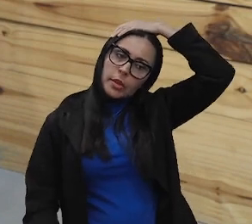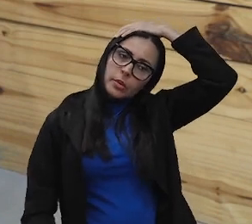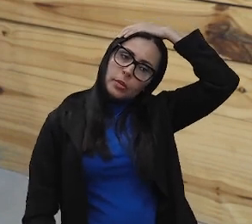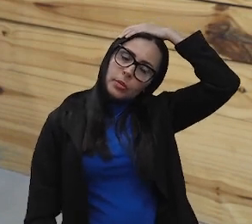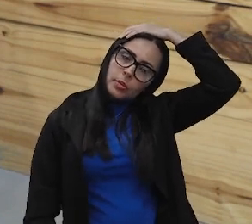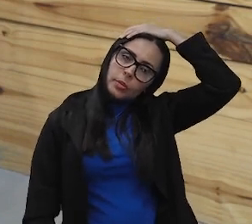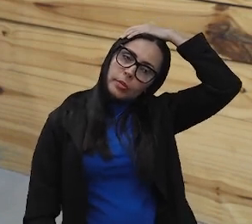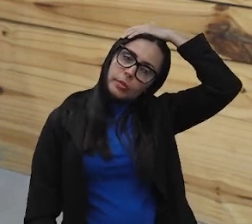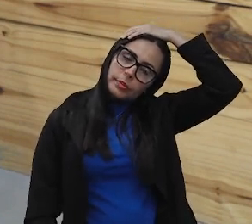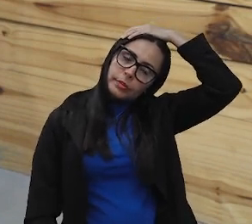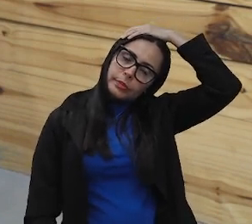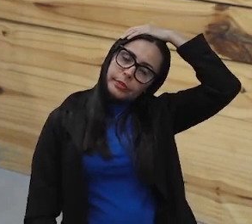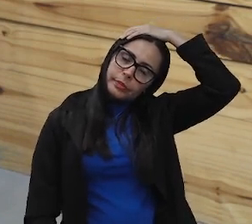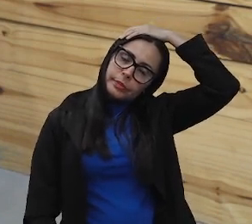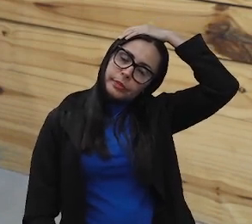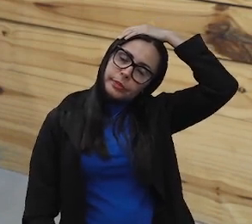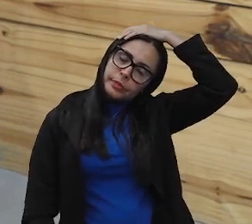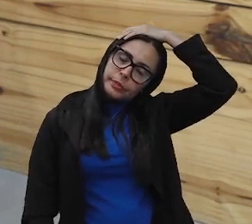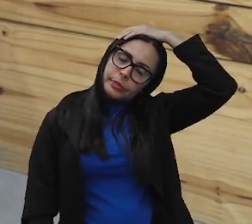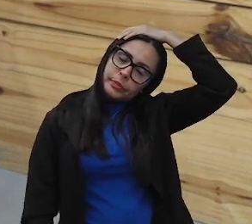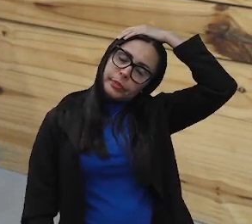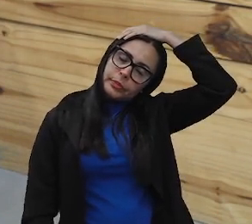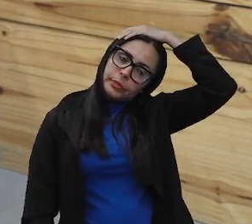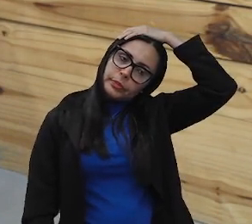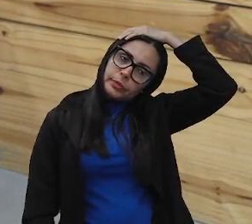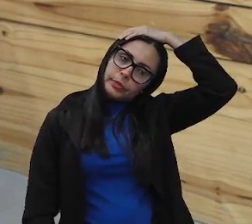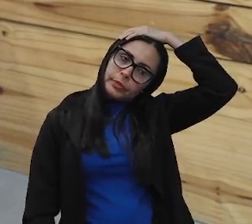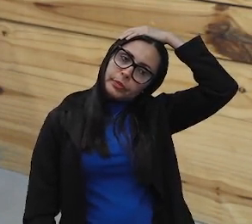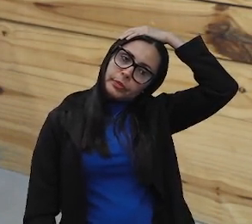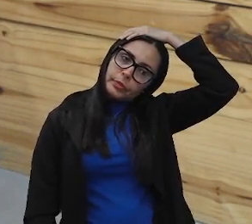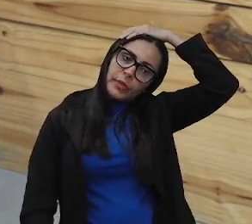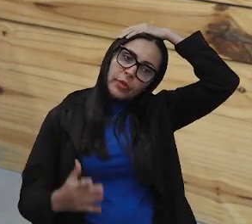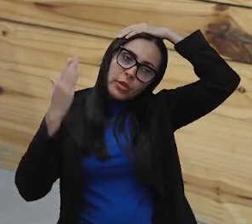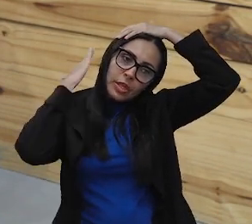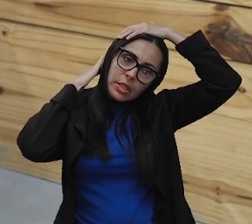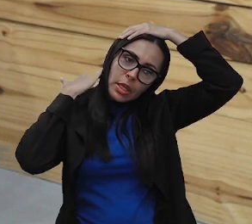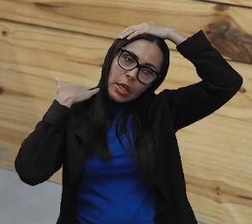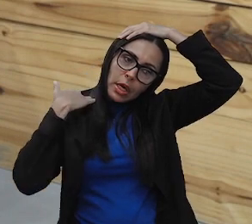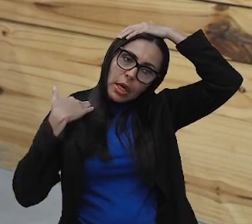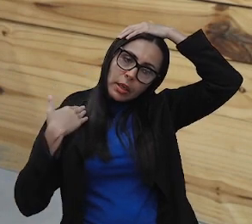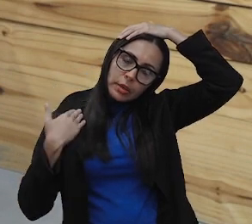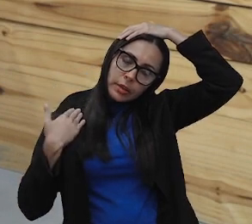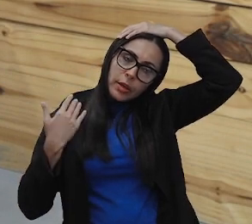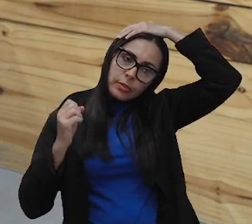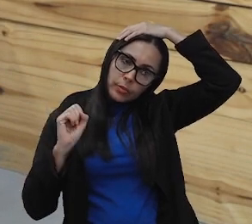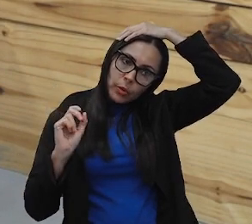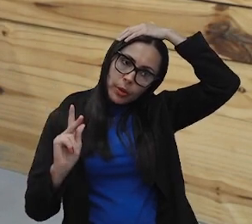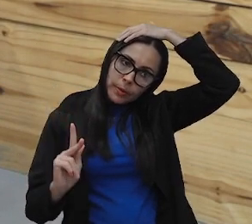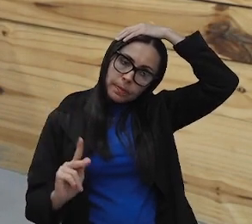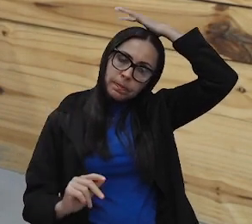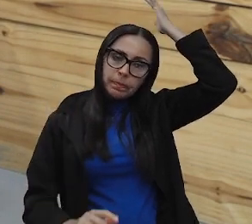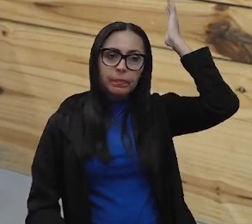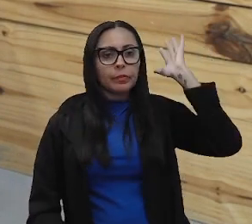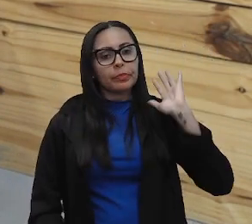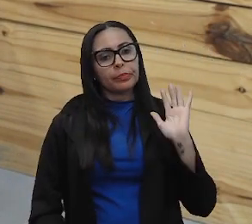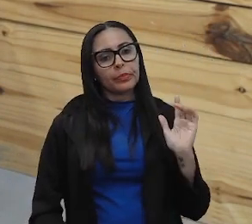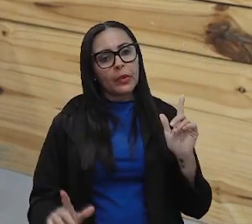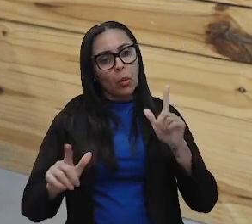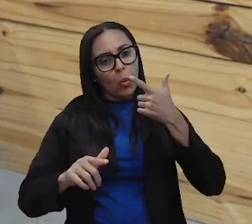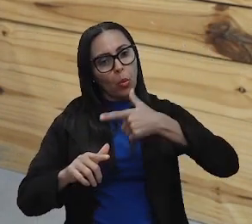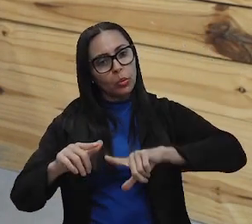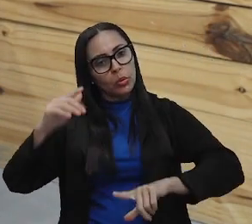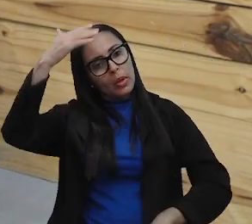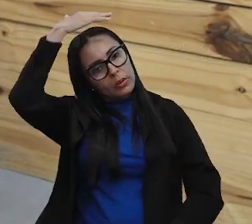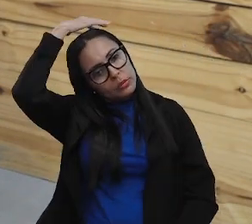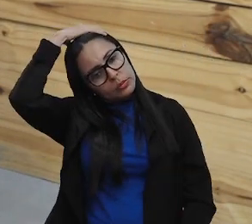até 10. Para você alongar toda essa parte aqui do seu pescoço, a cervical. No outro lado, o braço